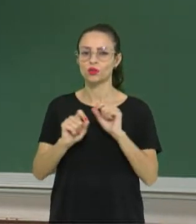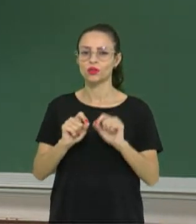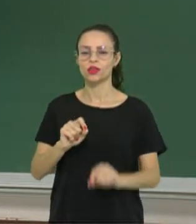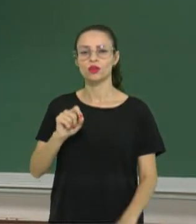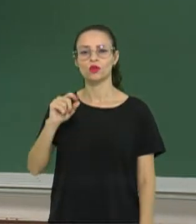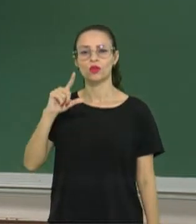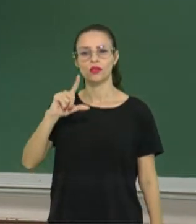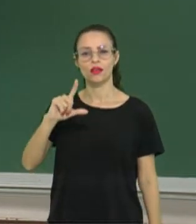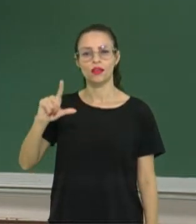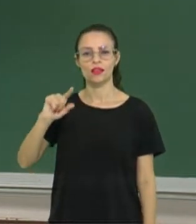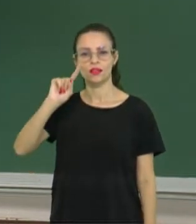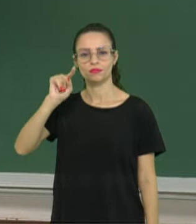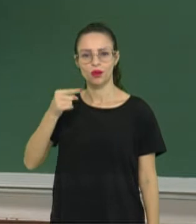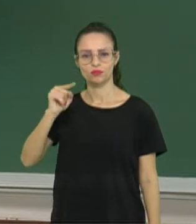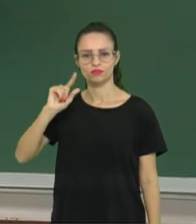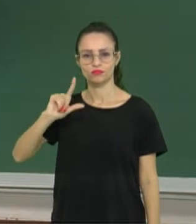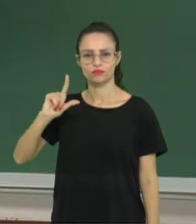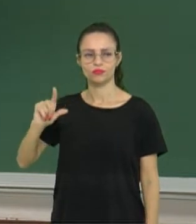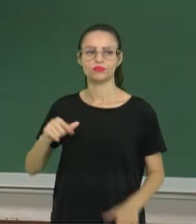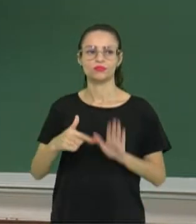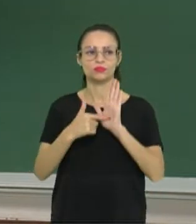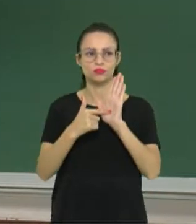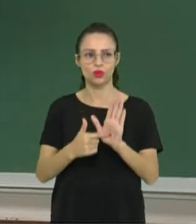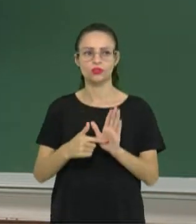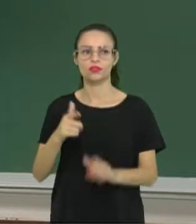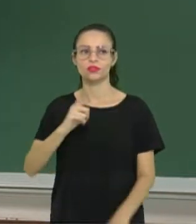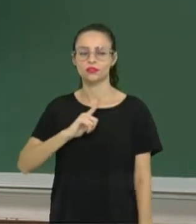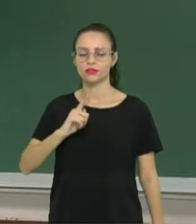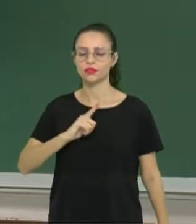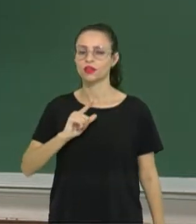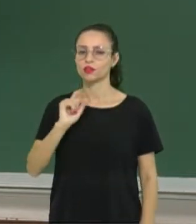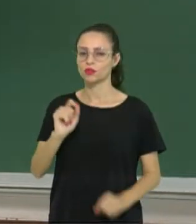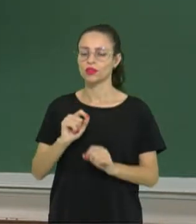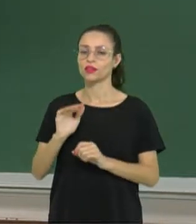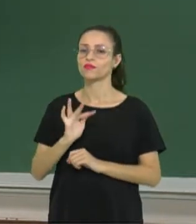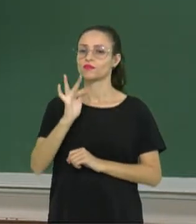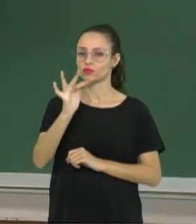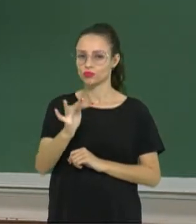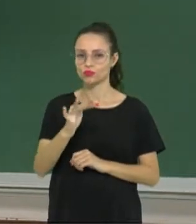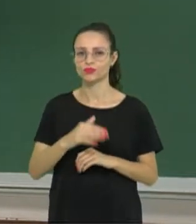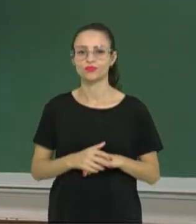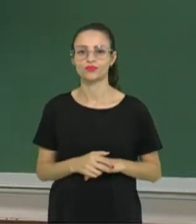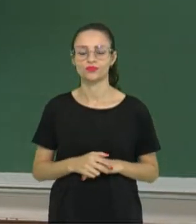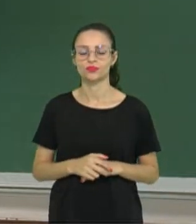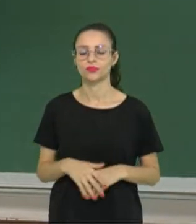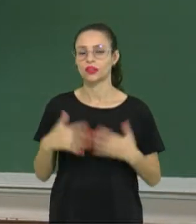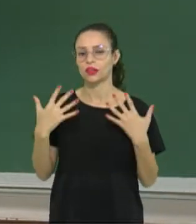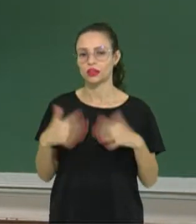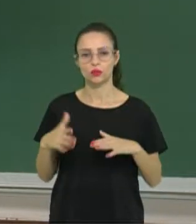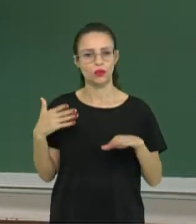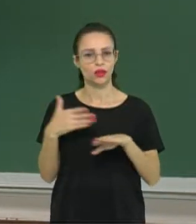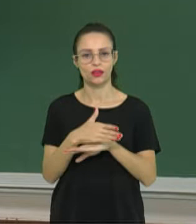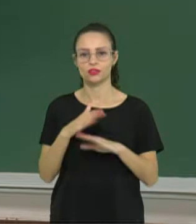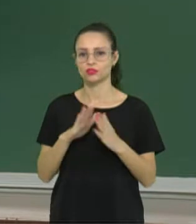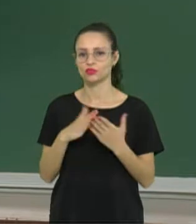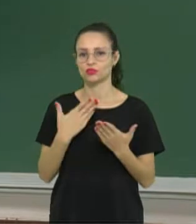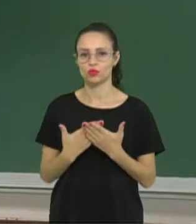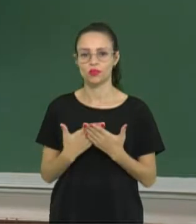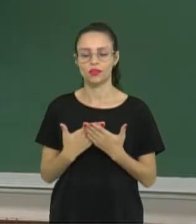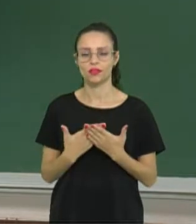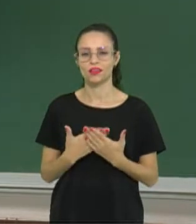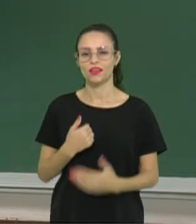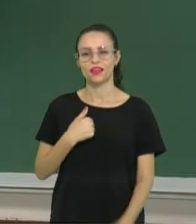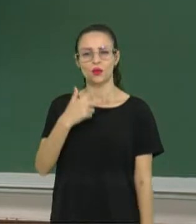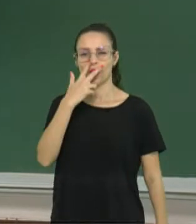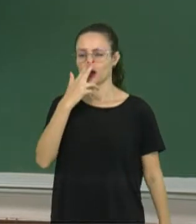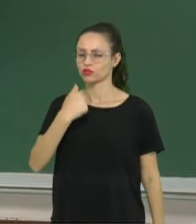dois L's junto do sujeito. Ali indica que nós temos uma questão de futuro. Então, ele não quer ir para a escola. Eu acho que eu